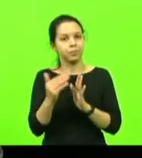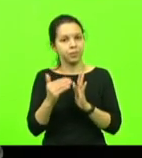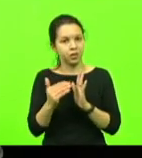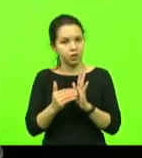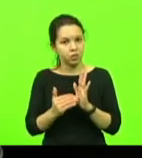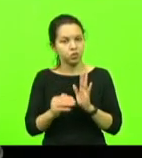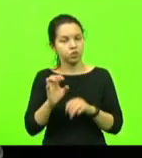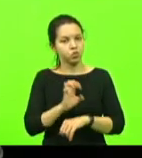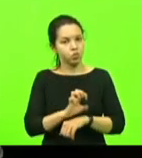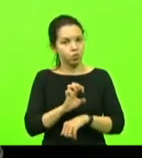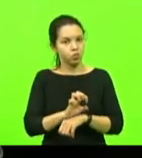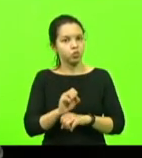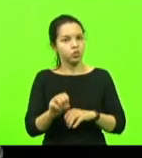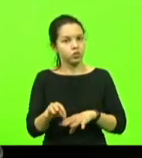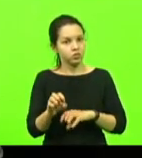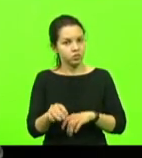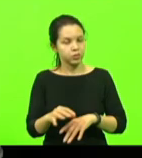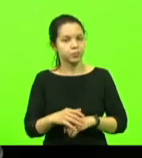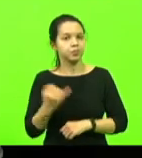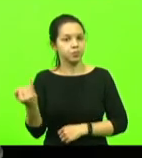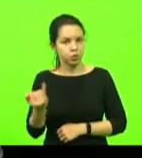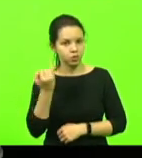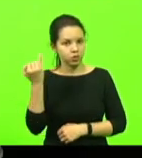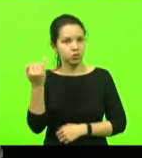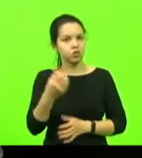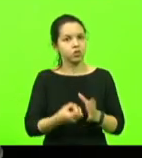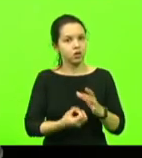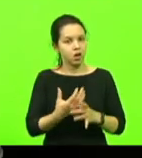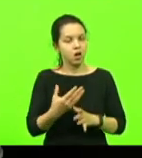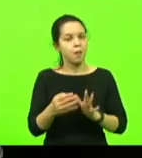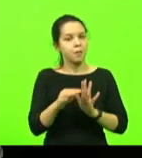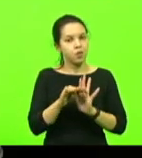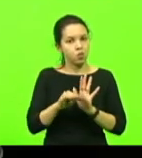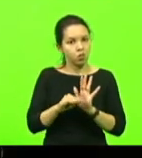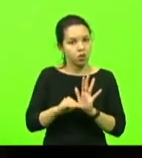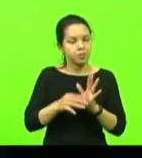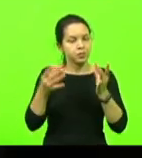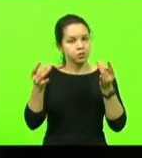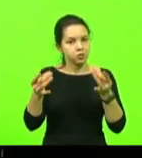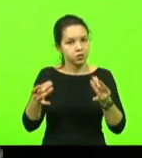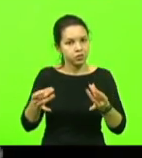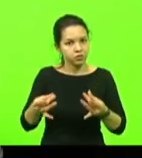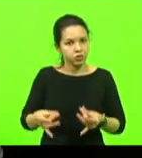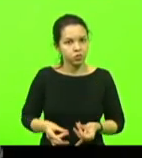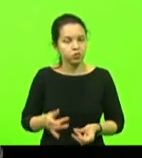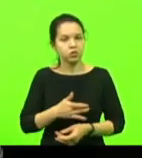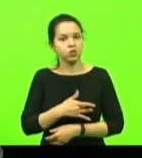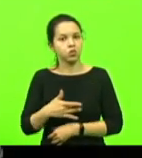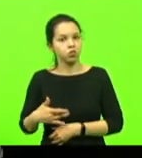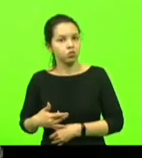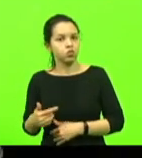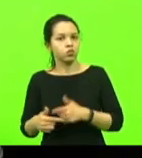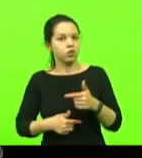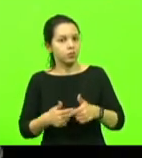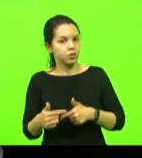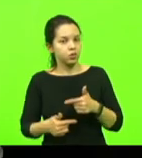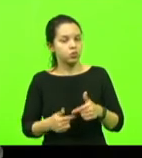E, por fim, é importante a criação de programas específicos da saúde do trabalhador em